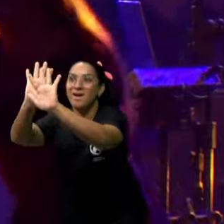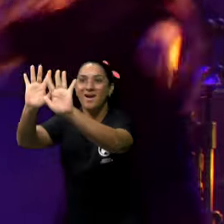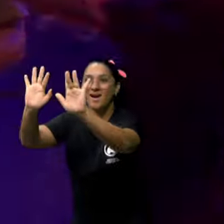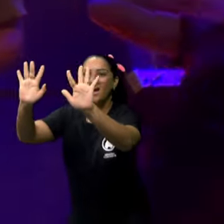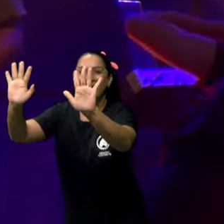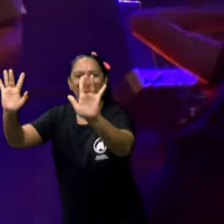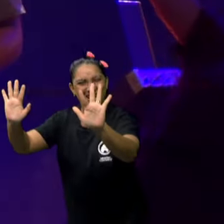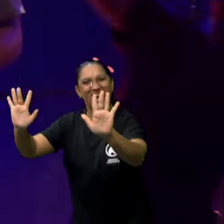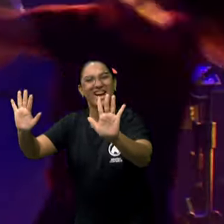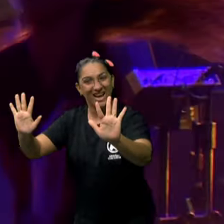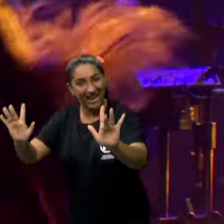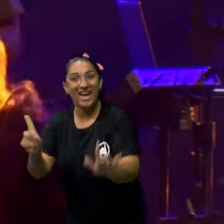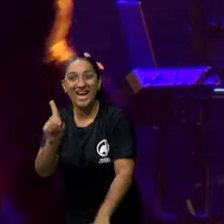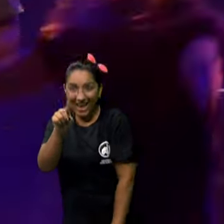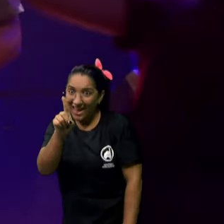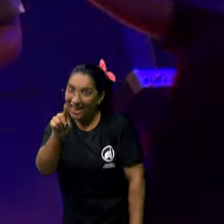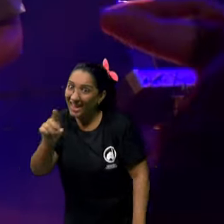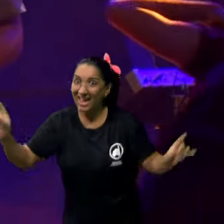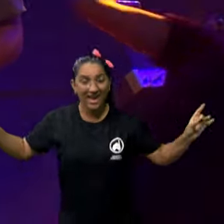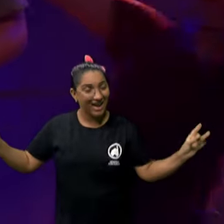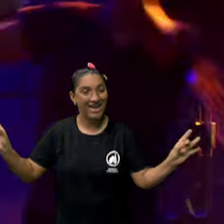o amor